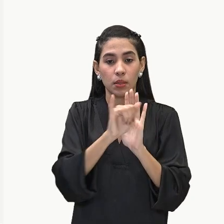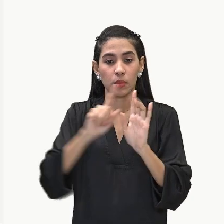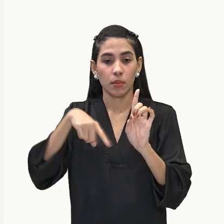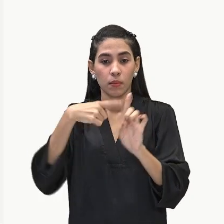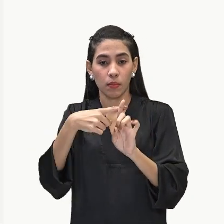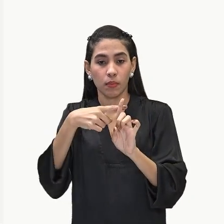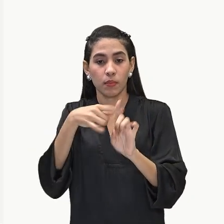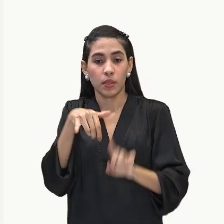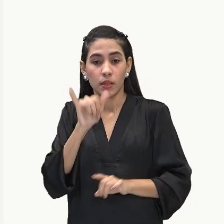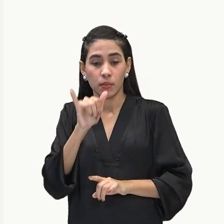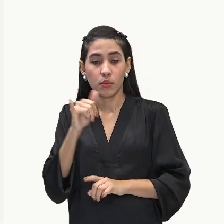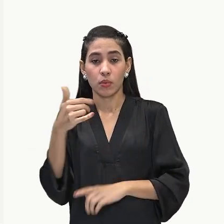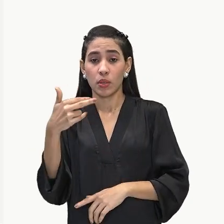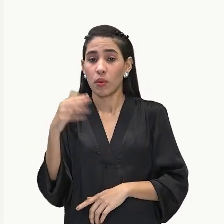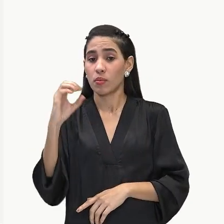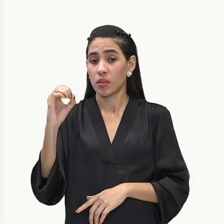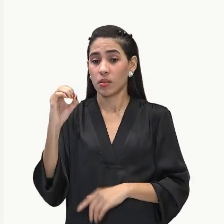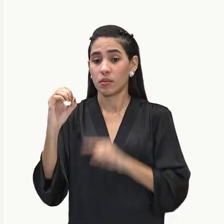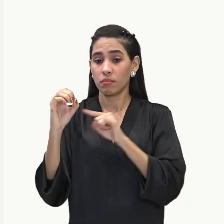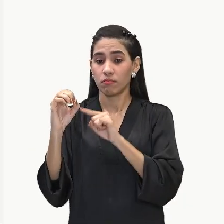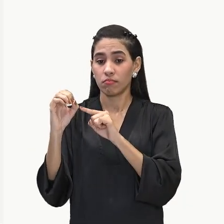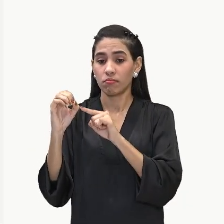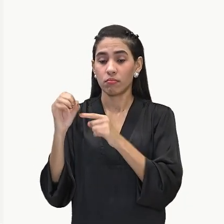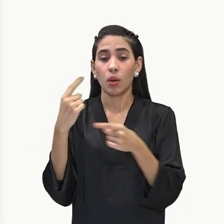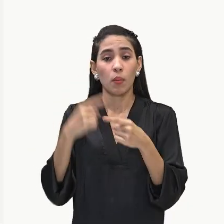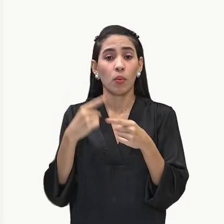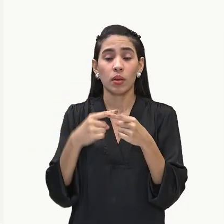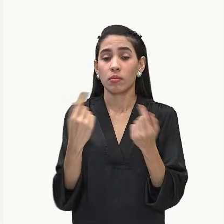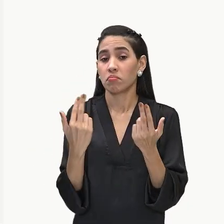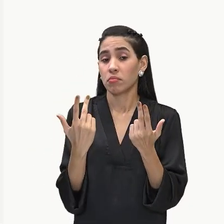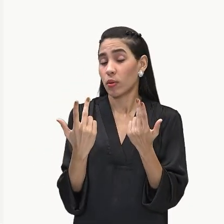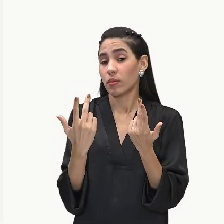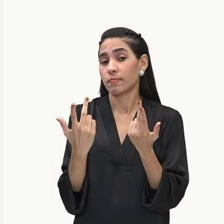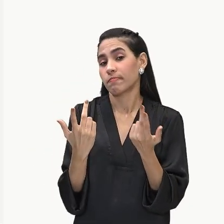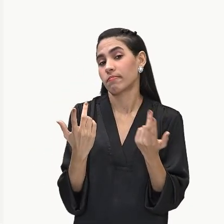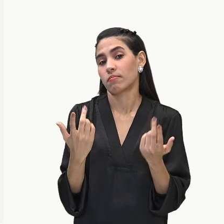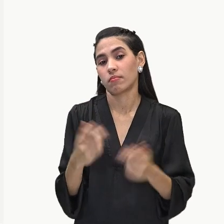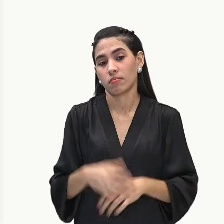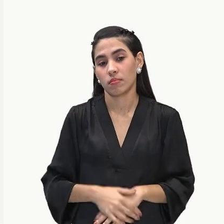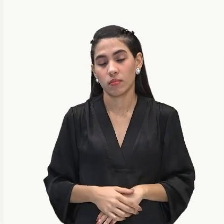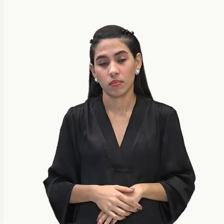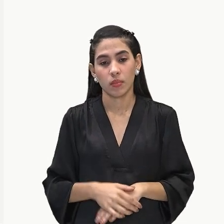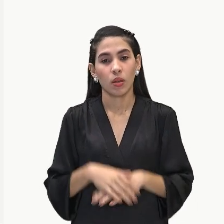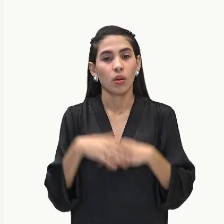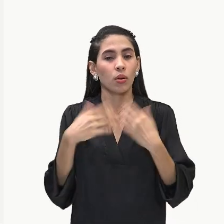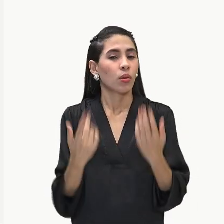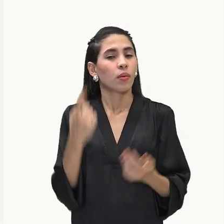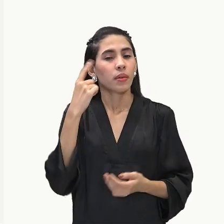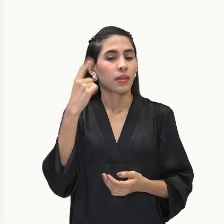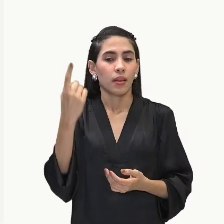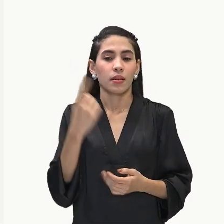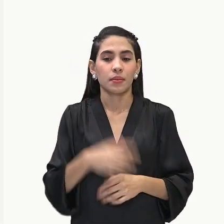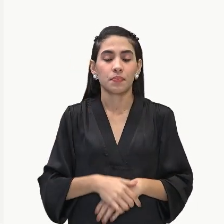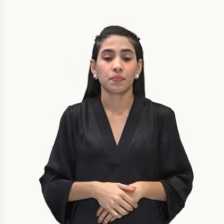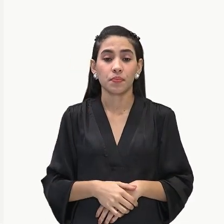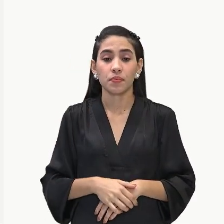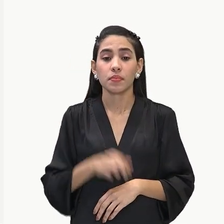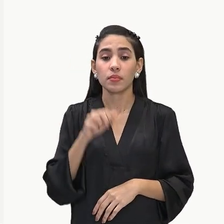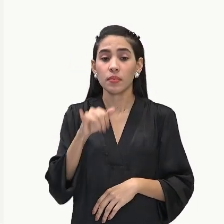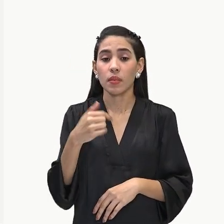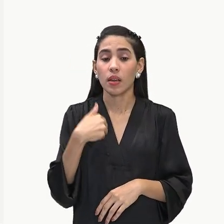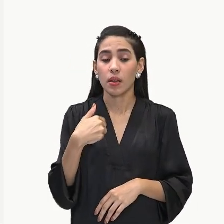ser zero, porque eles são iguaizinhos e nós vamos ter qual ideia aqui? Se eu devo